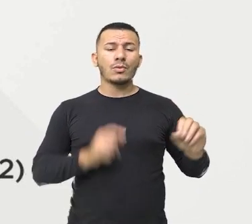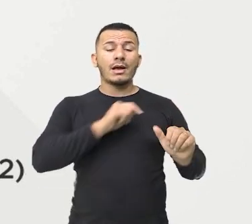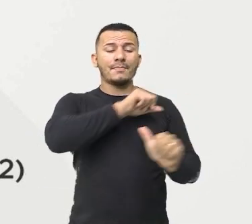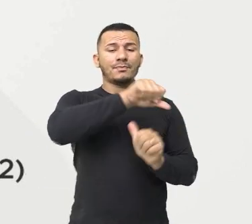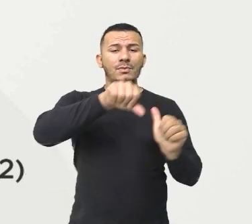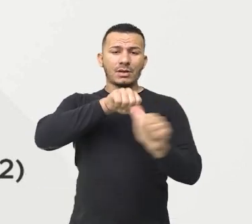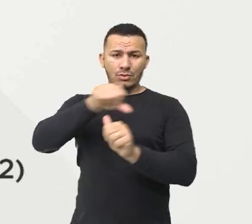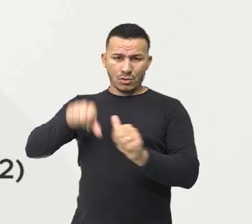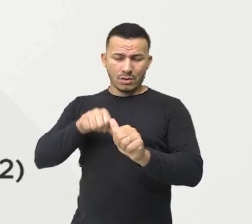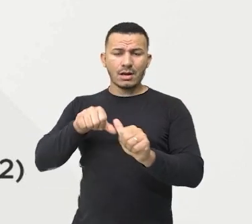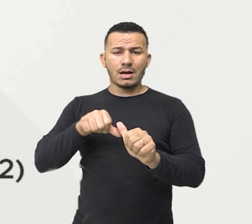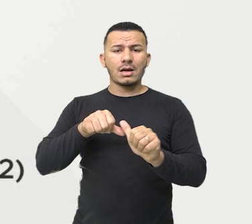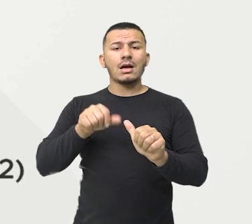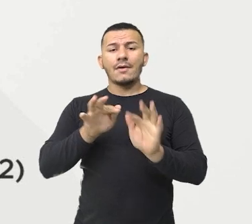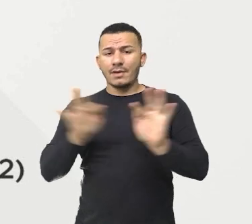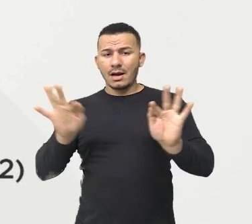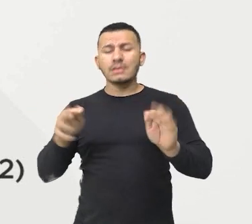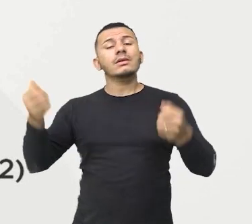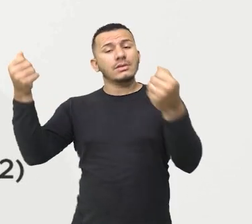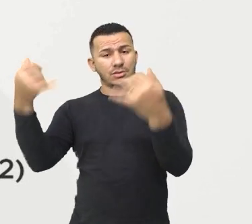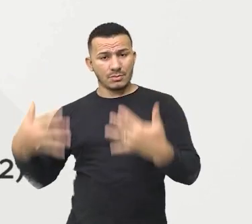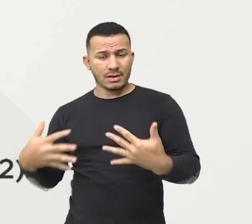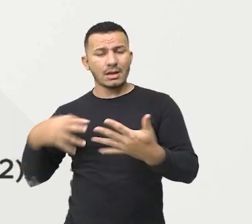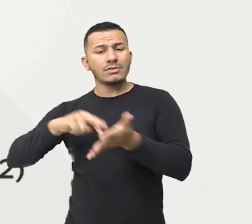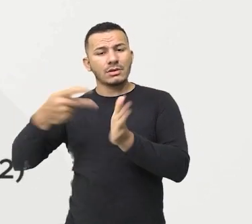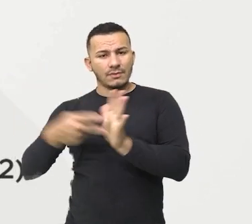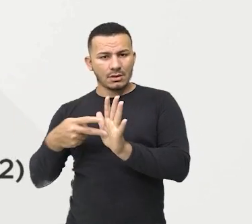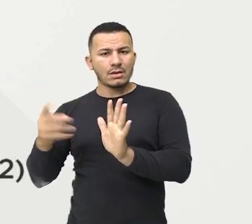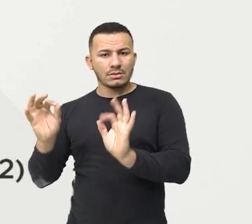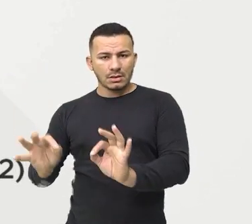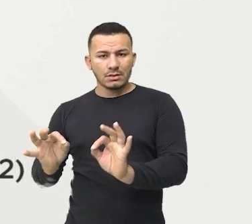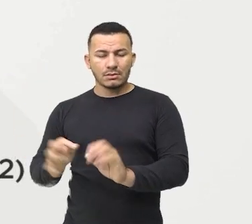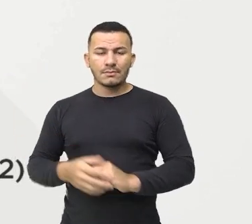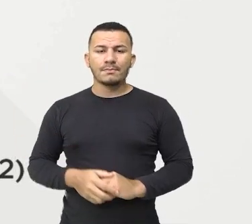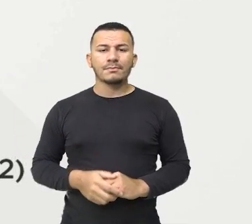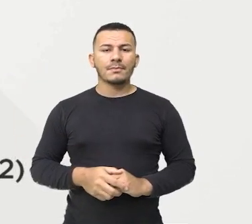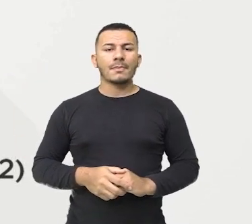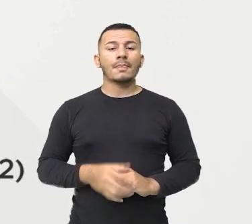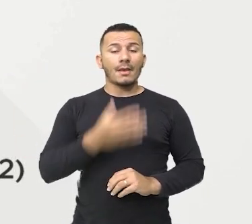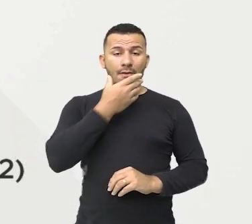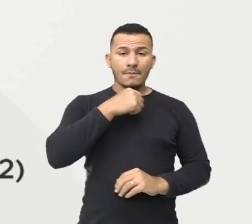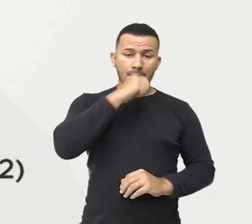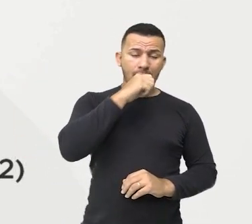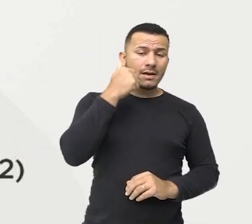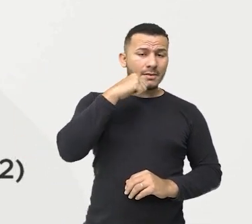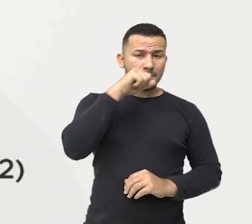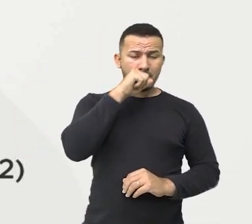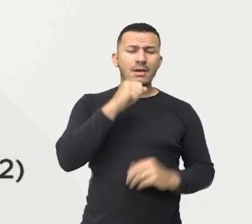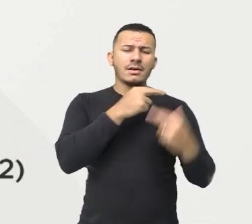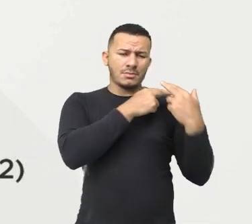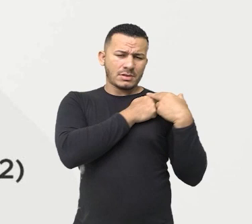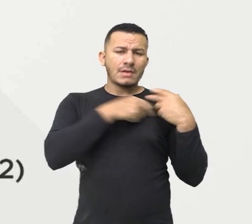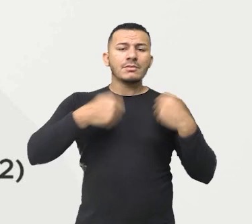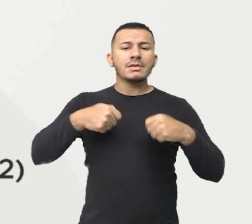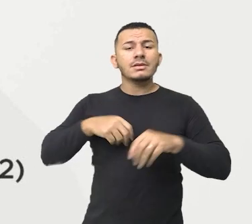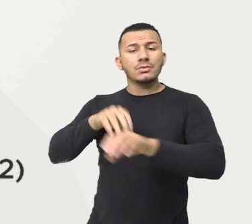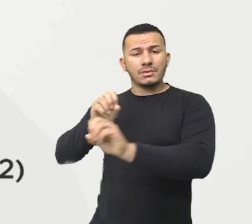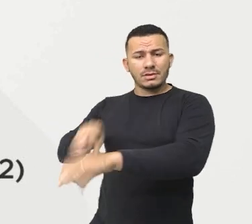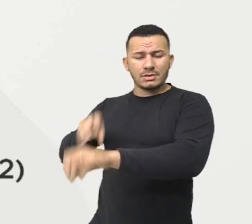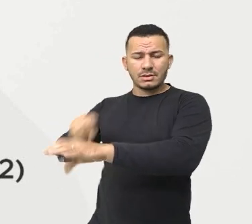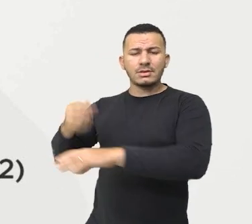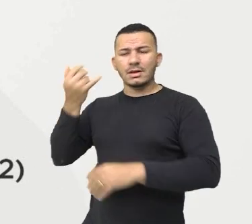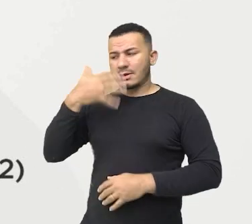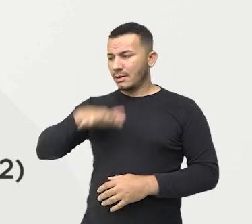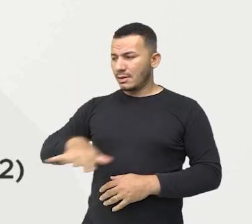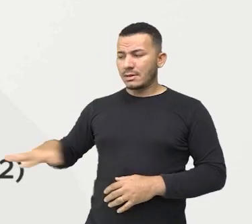uma explicação, que é o que acontece no parágrafo. Os responsáveis pela criança devem educá-la, não é? Então, notem